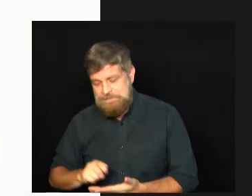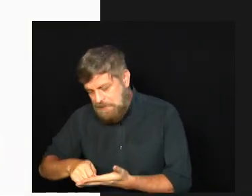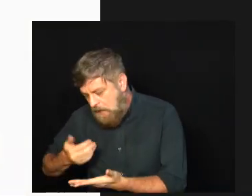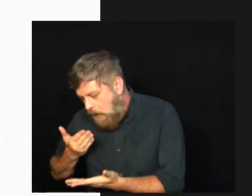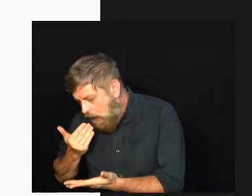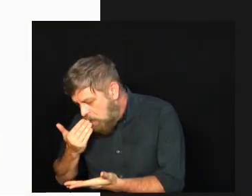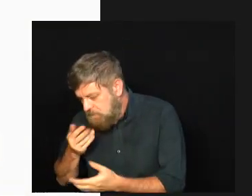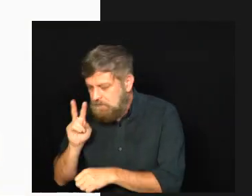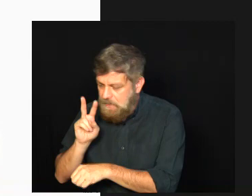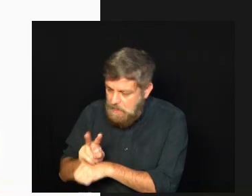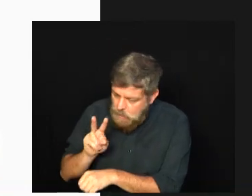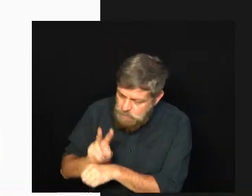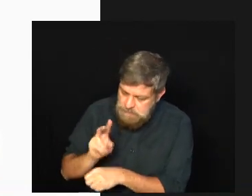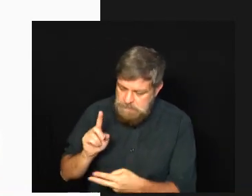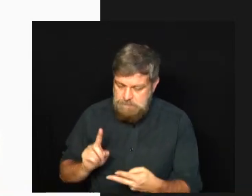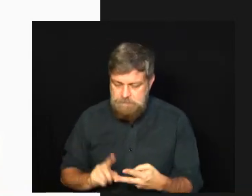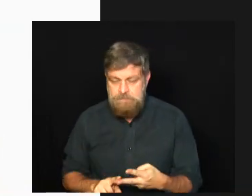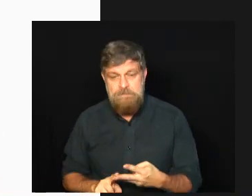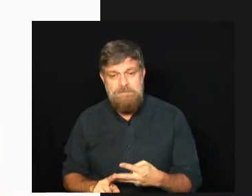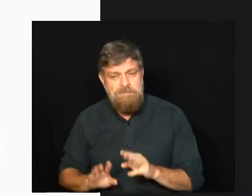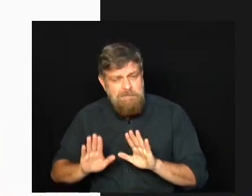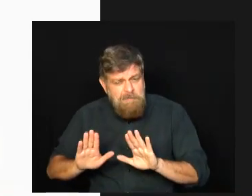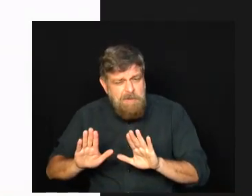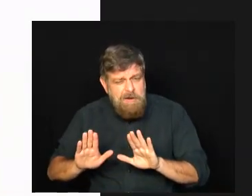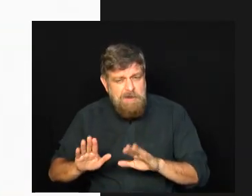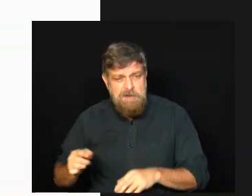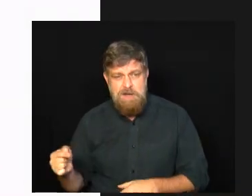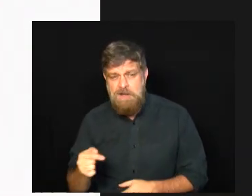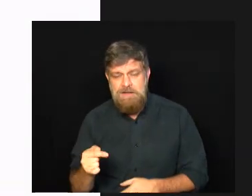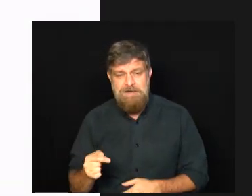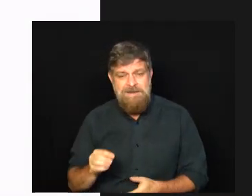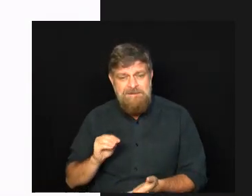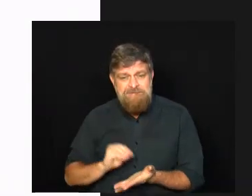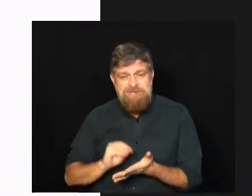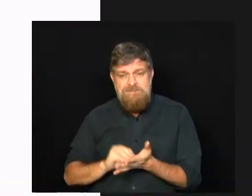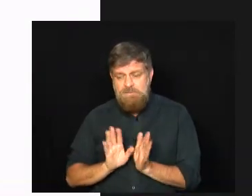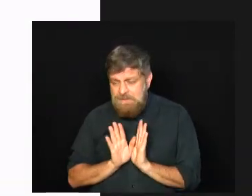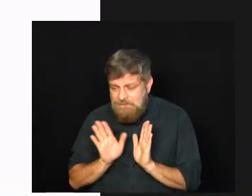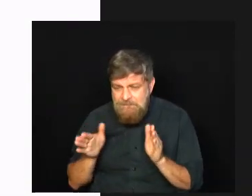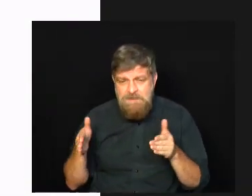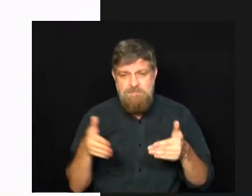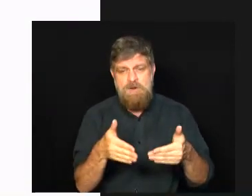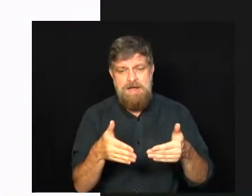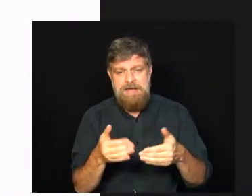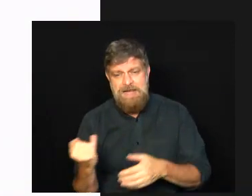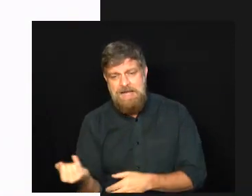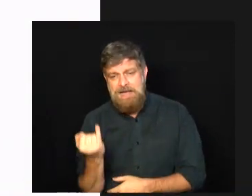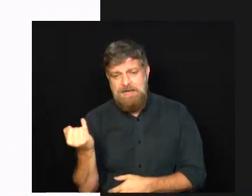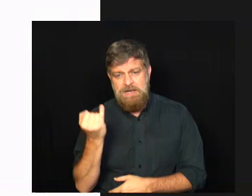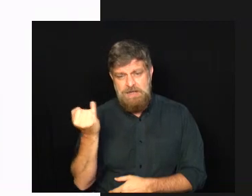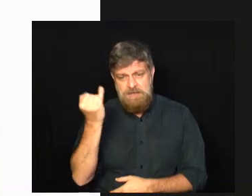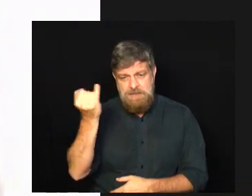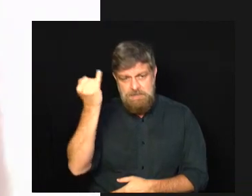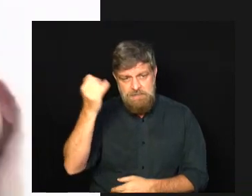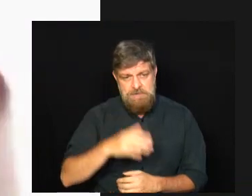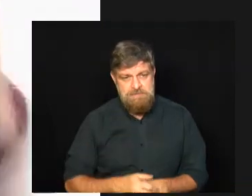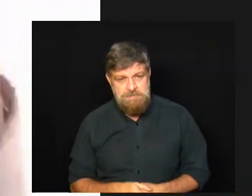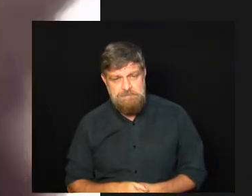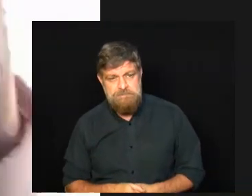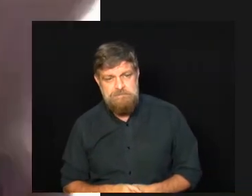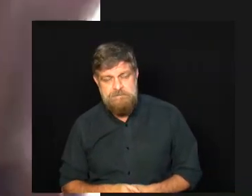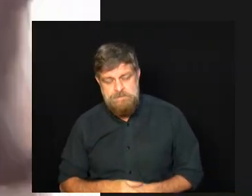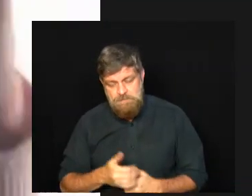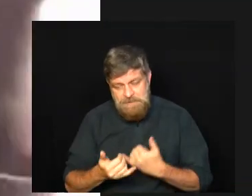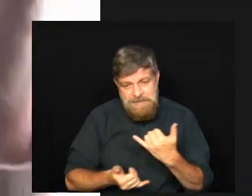bem cuidada, bem isso, aquilo, mas não dá uma ênfase nessa questão do